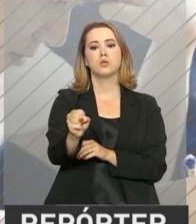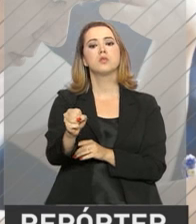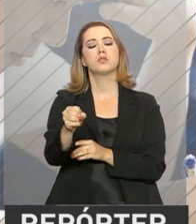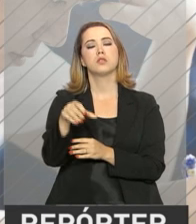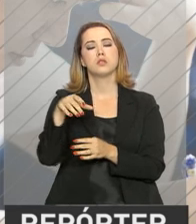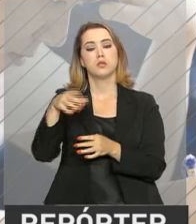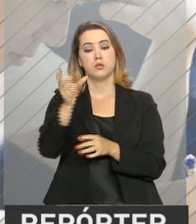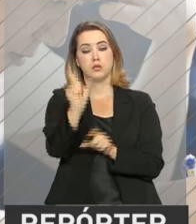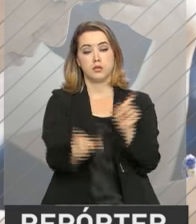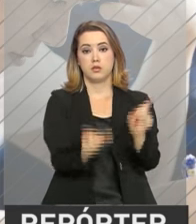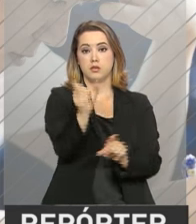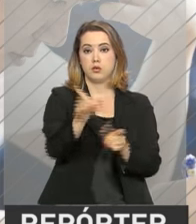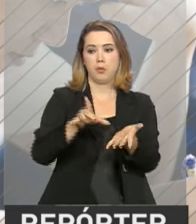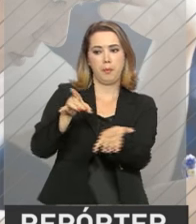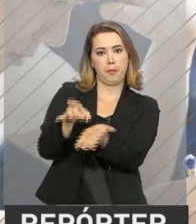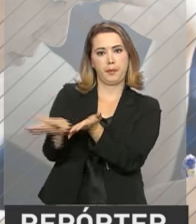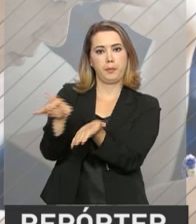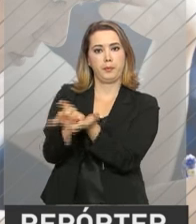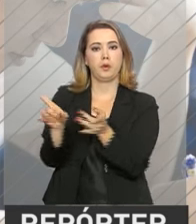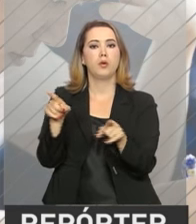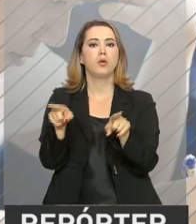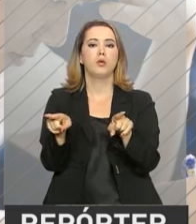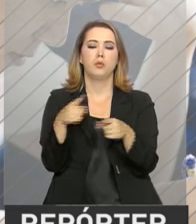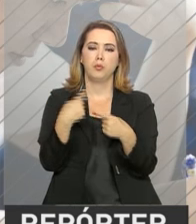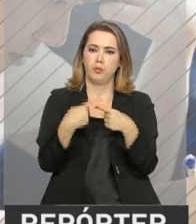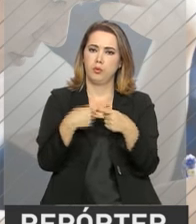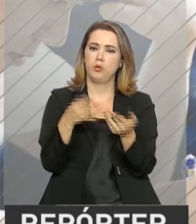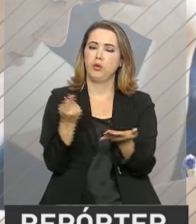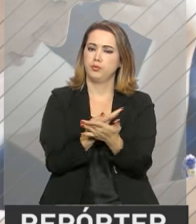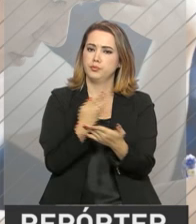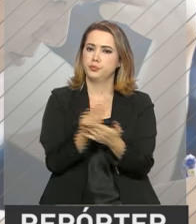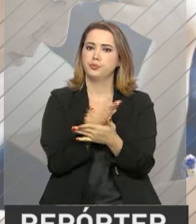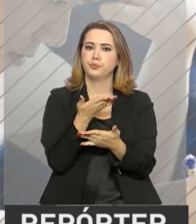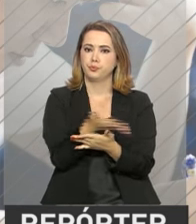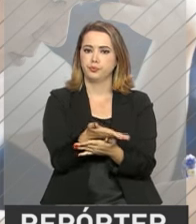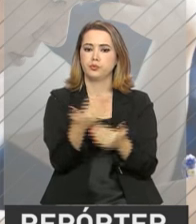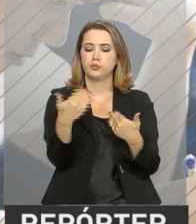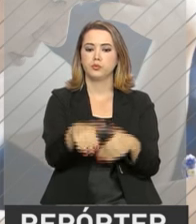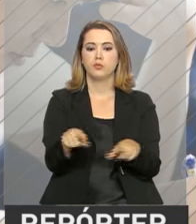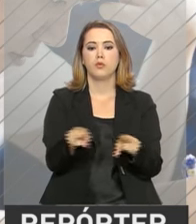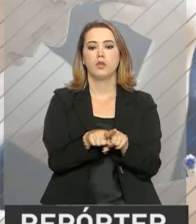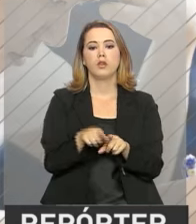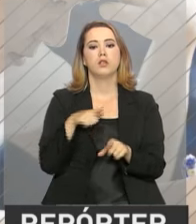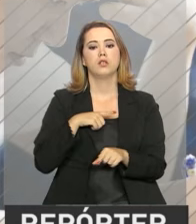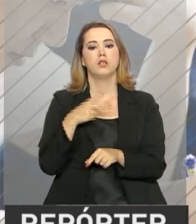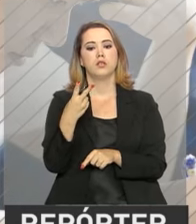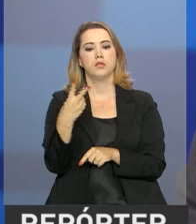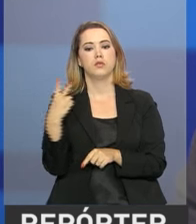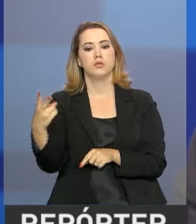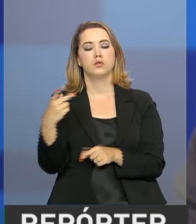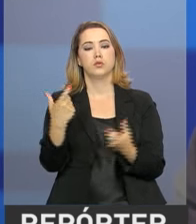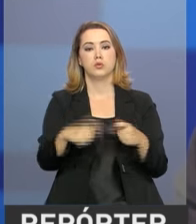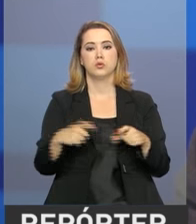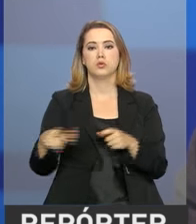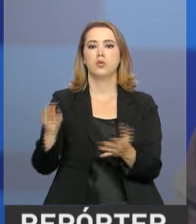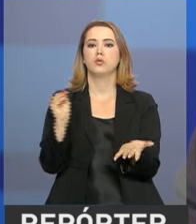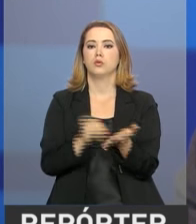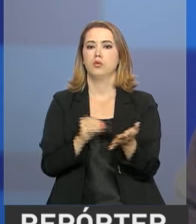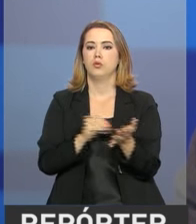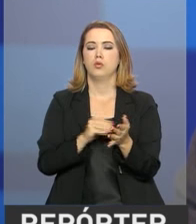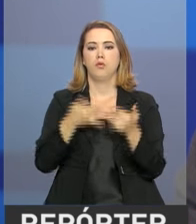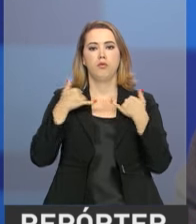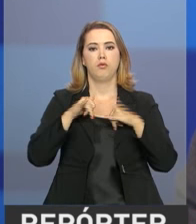regras. Cinco atendimentos médicos foram feitos e em 22 locais de prova houve falta de energia elétrica. O ministro da